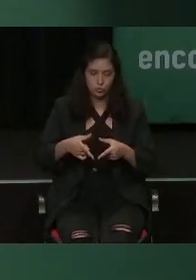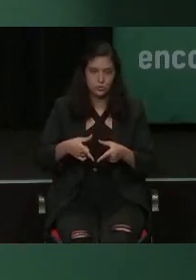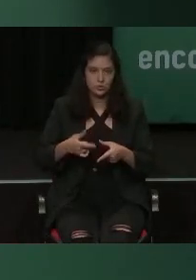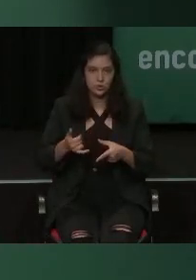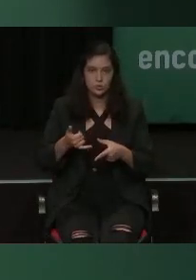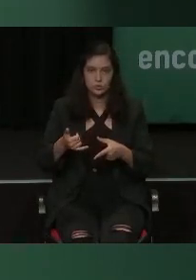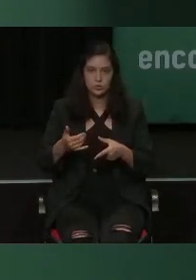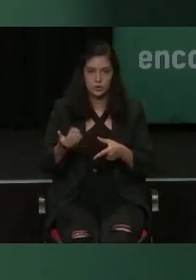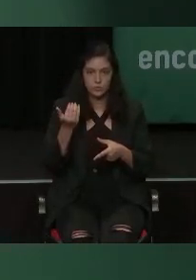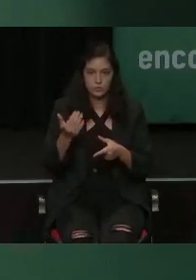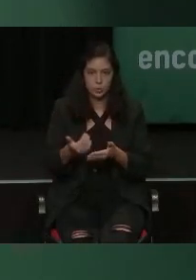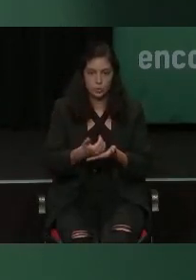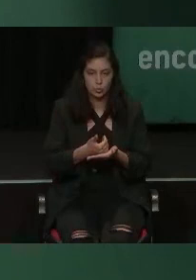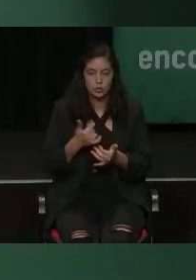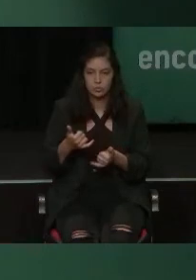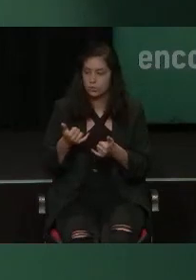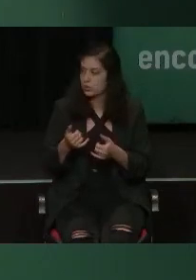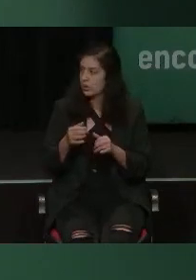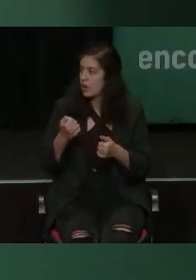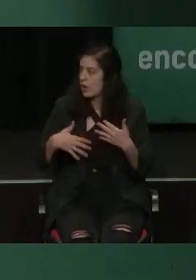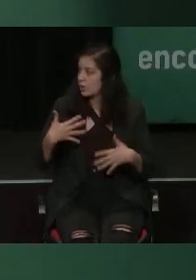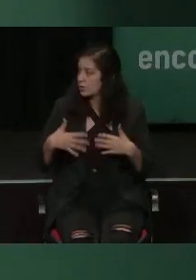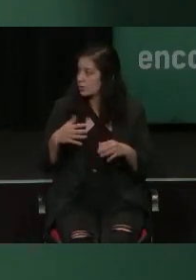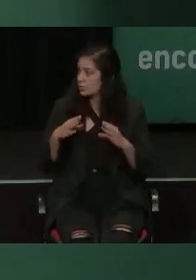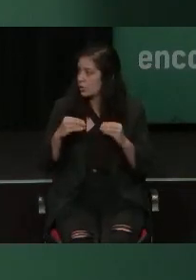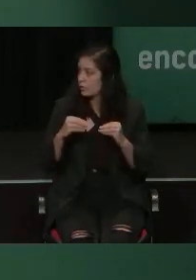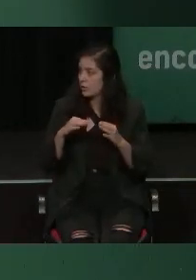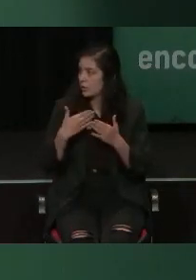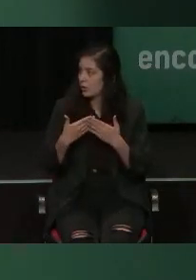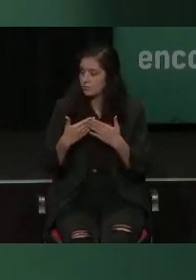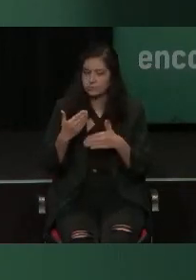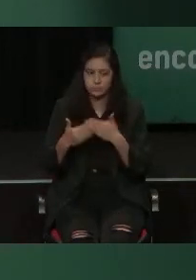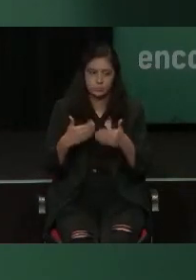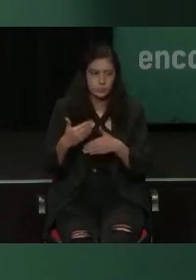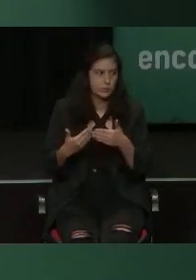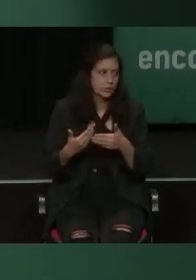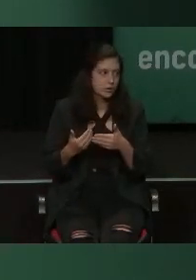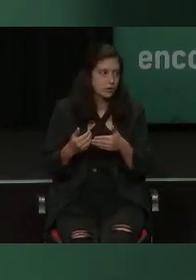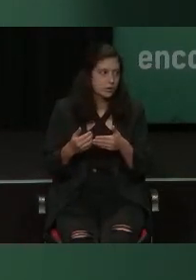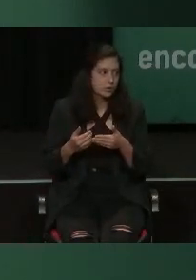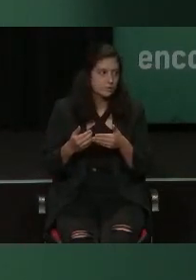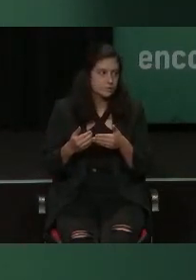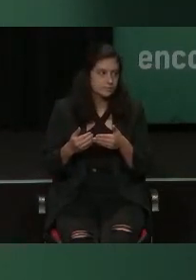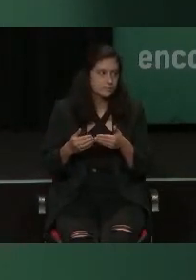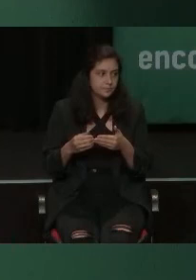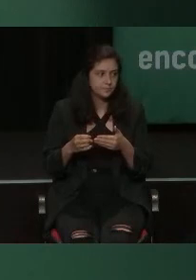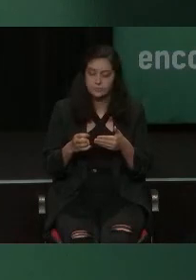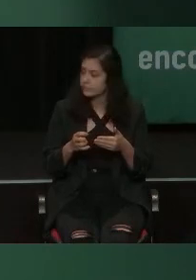estes dados é trabalhado pelo algoritmo, pelo software, o qual vai avaliar o estado de saúde.